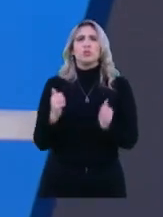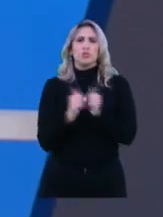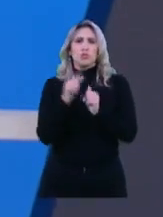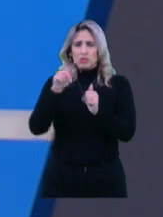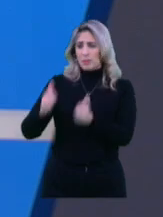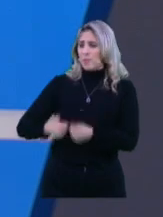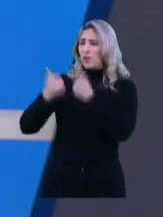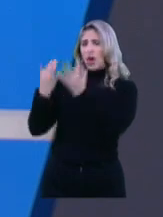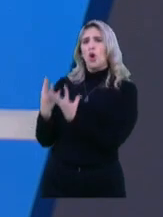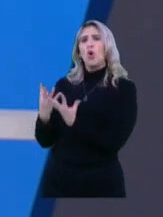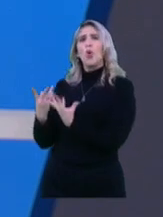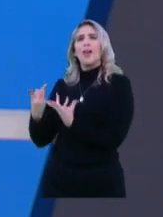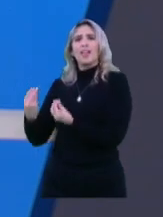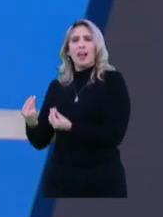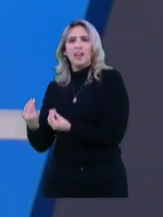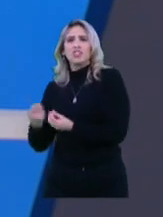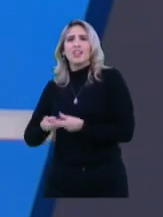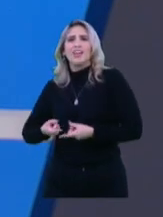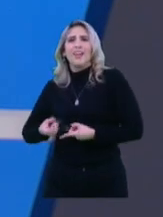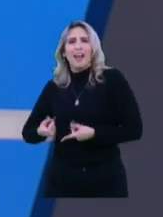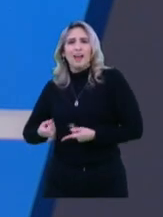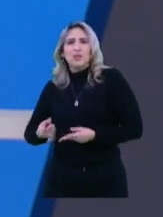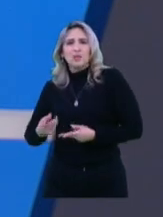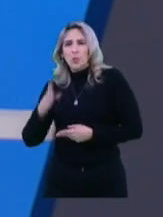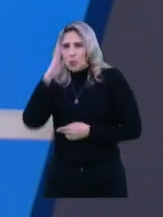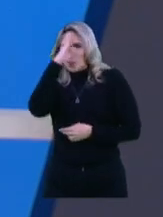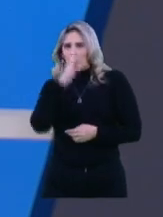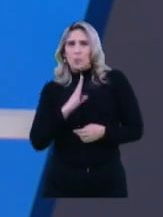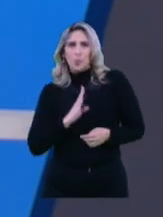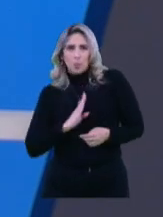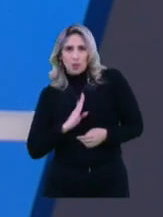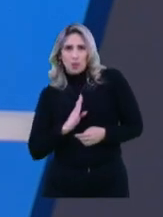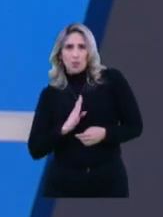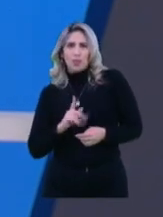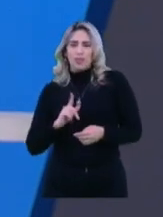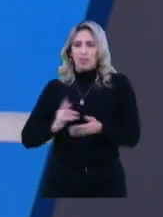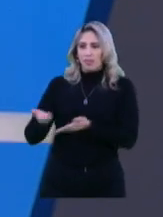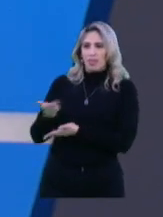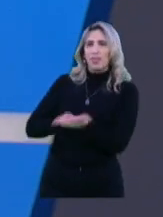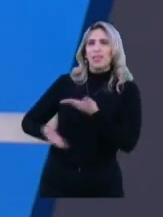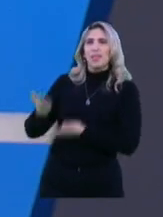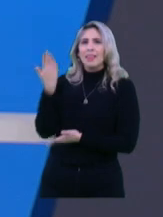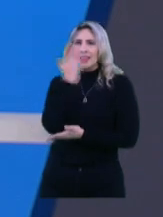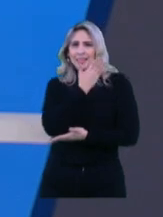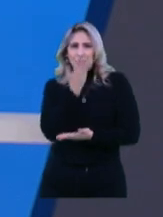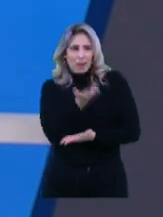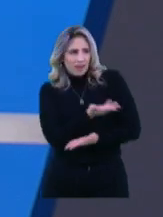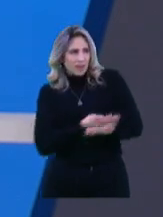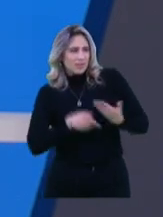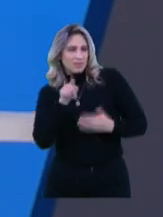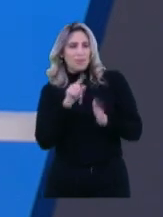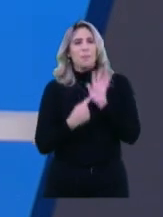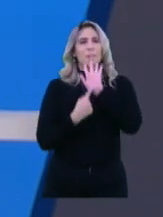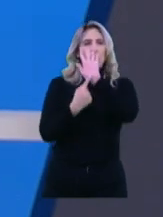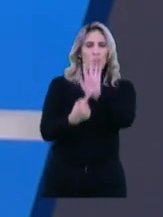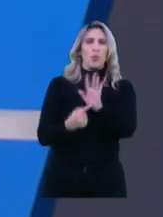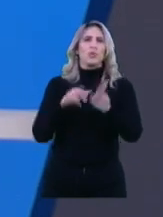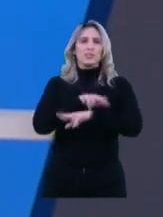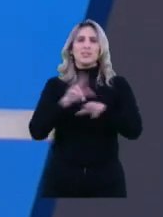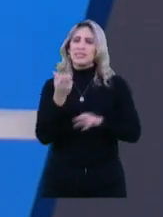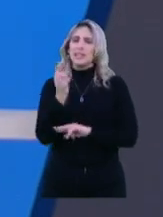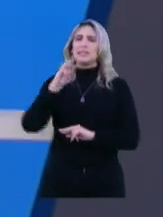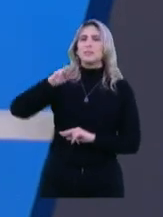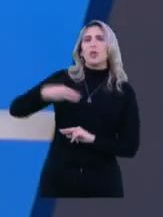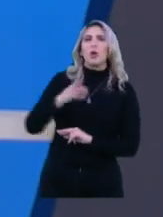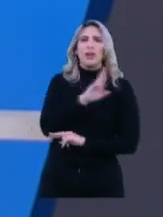melhorar a qualidade do gasto público fazer ele com mais transparência Wall também mostrou quase 6 bilhões de